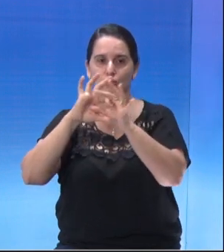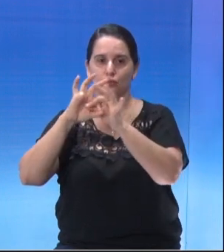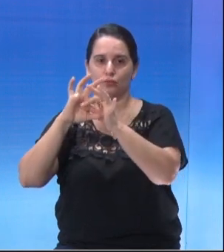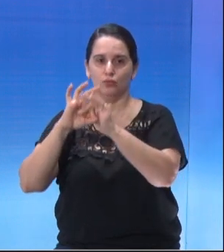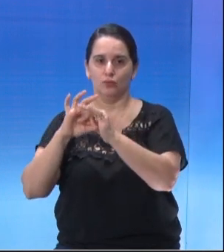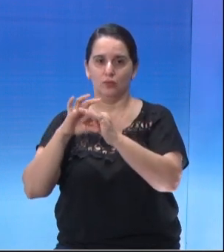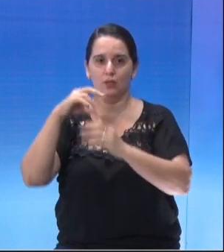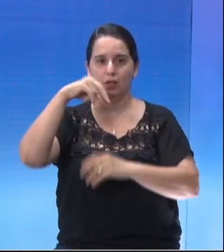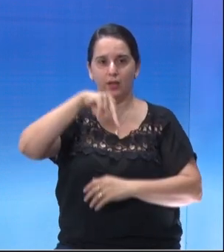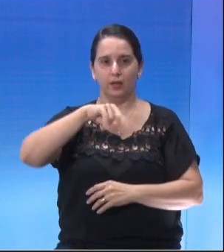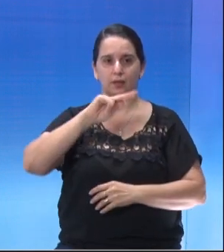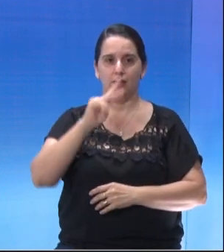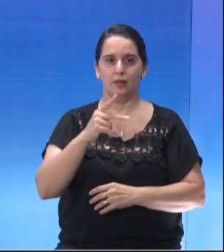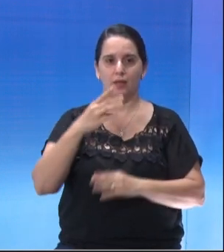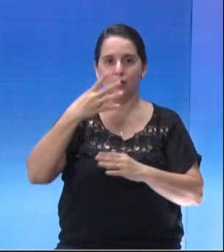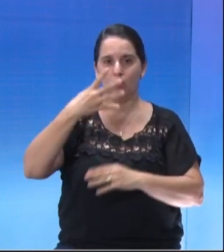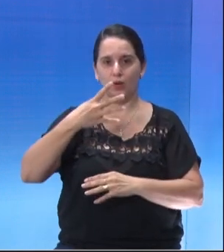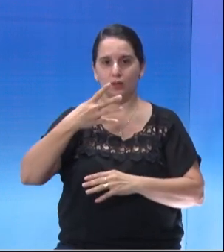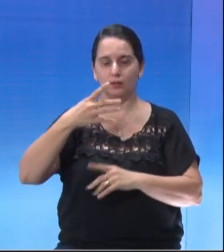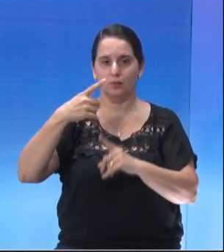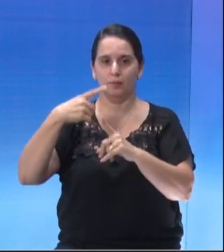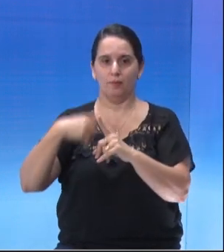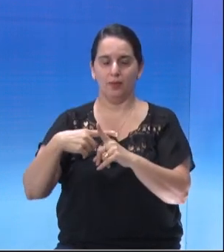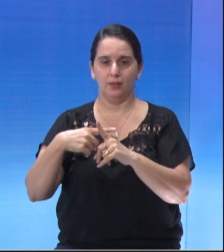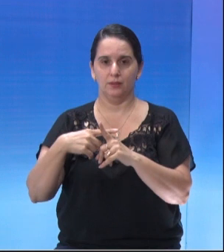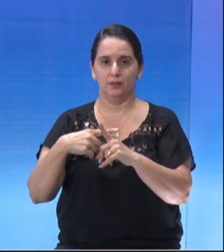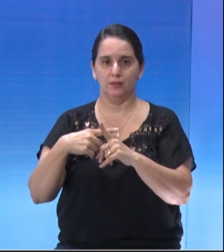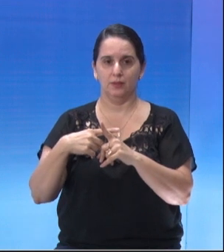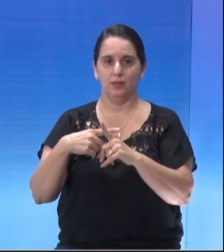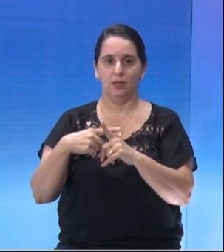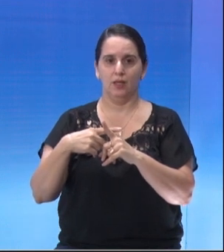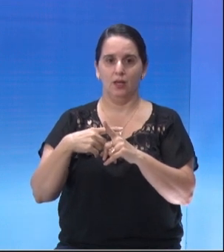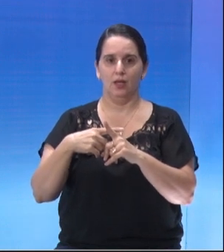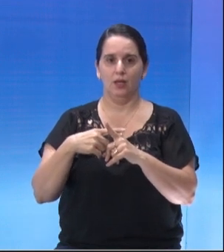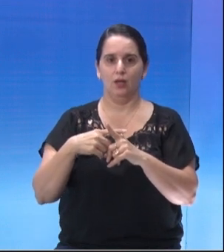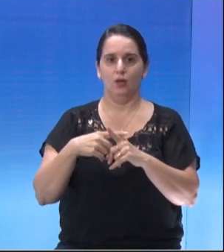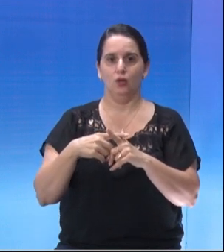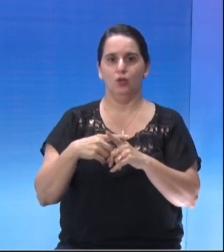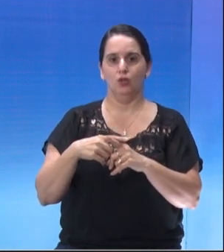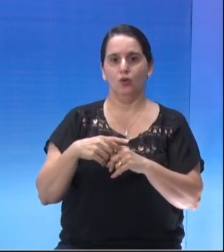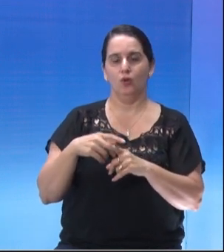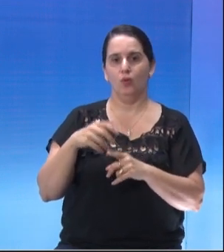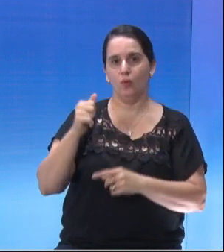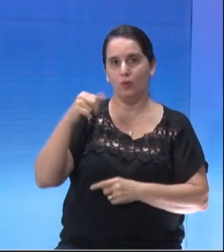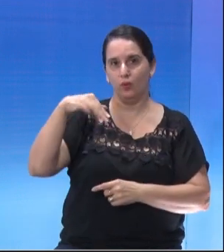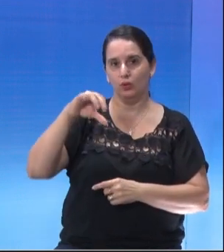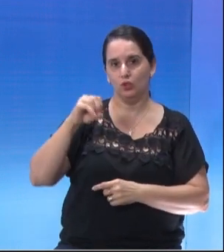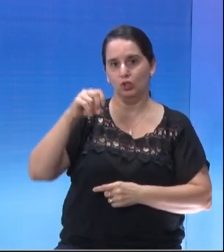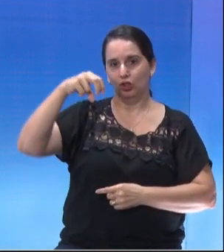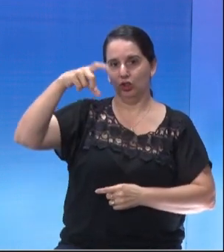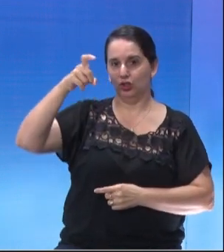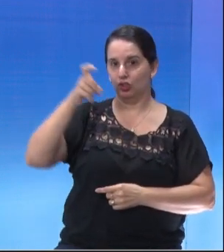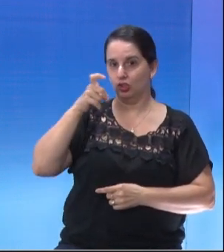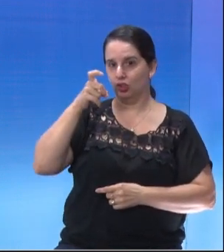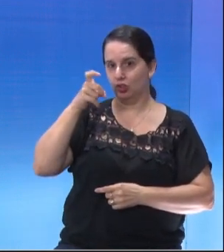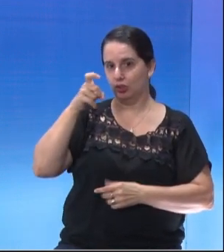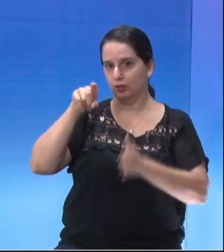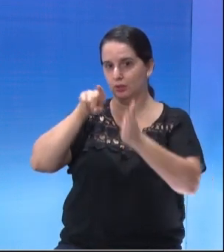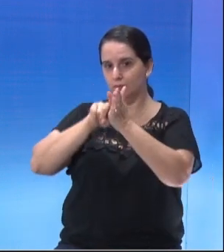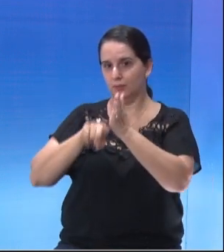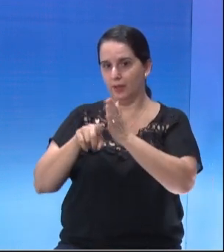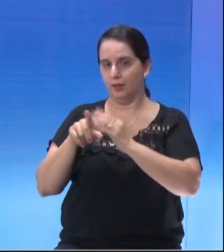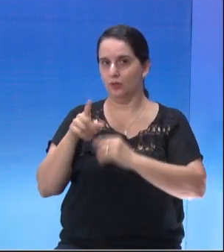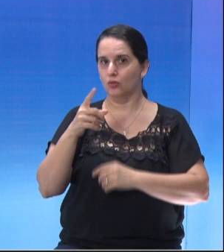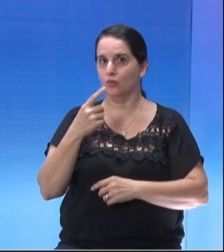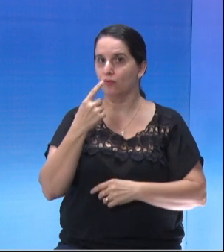interação existente com o NH4+. Já a interação existente com o ânion X- é que